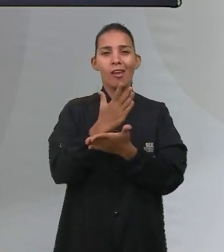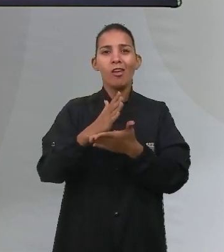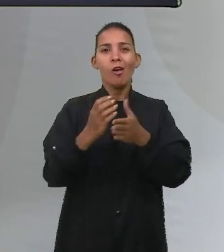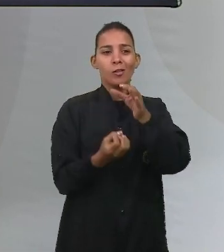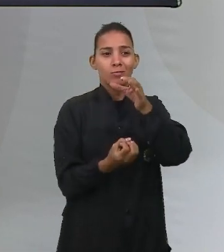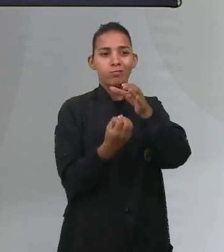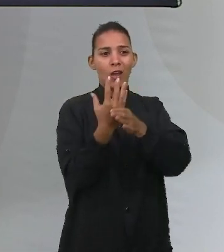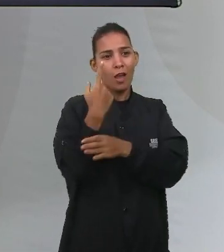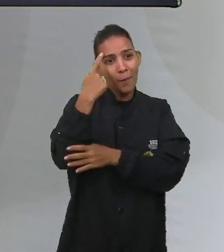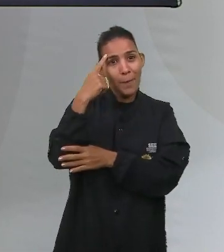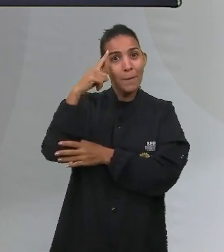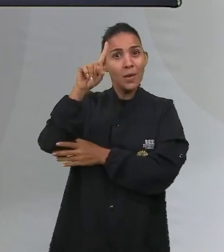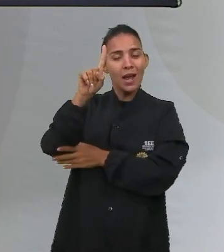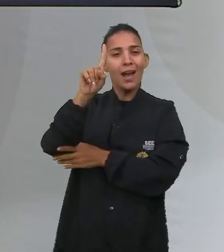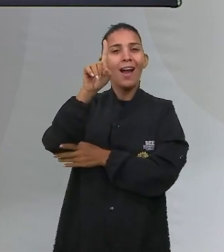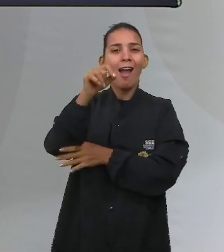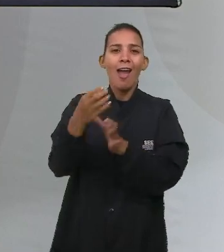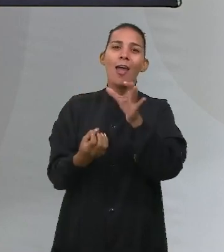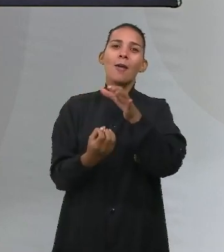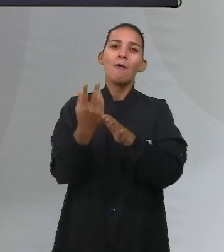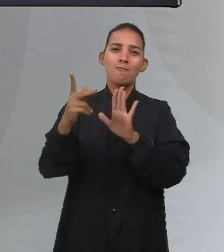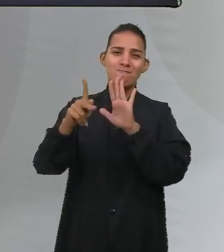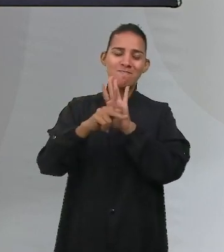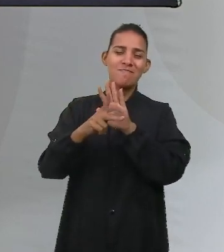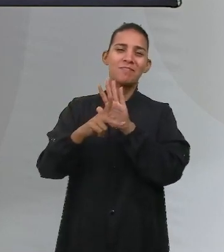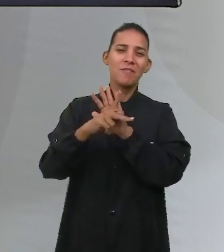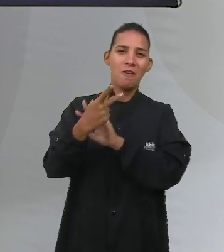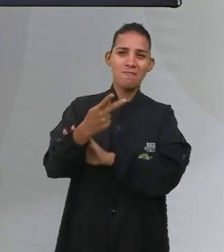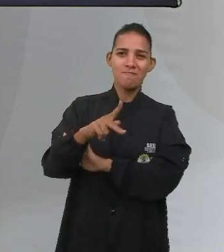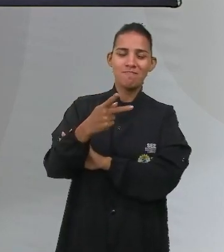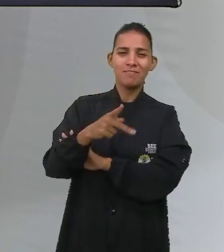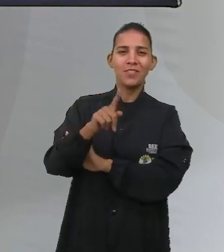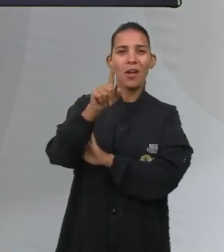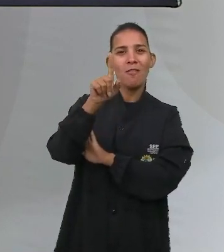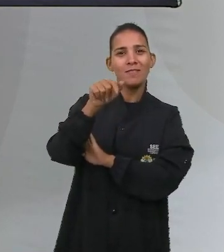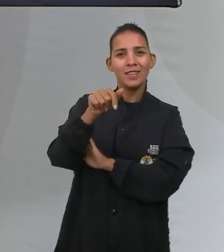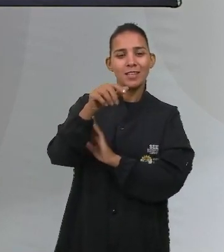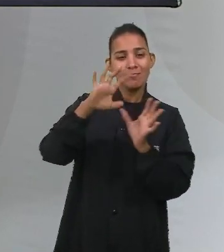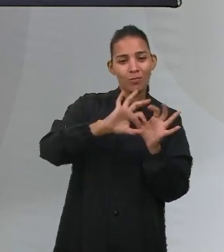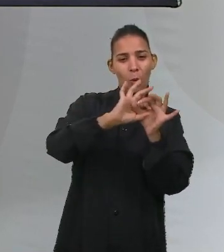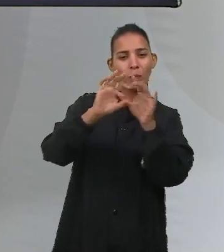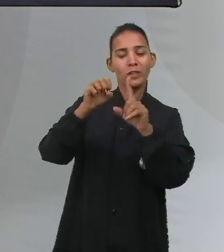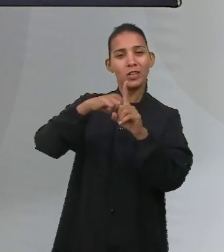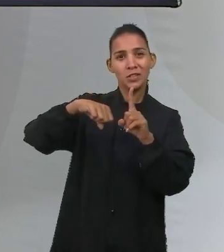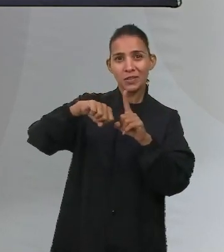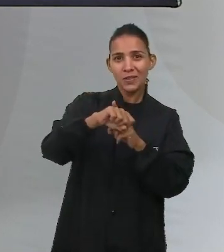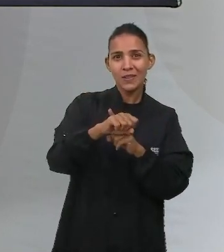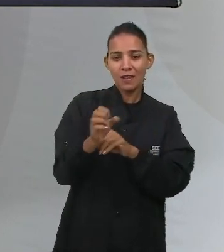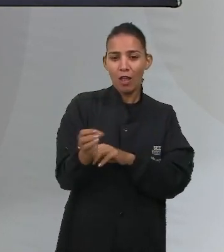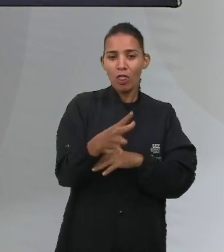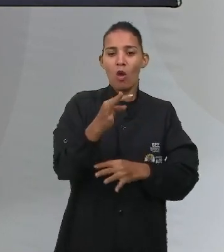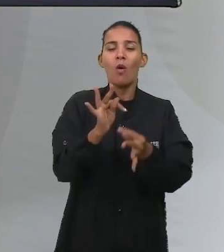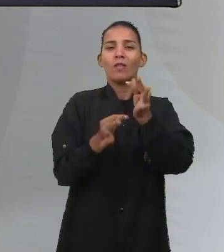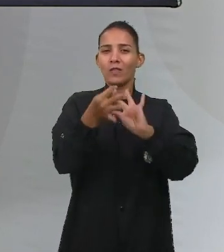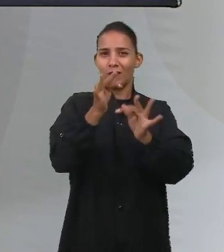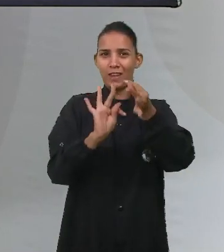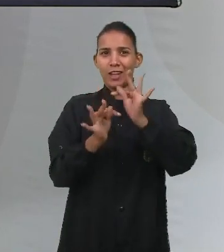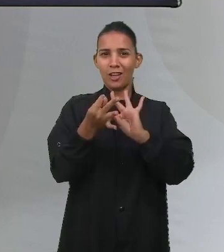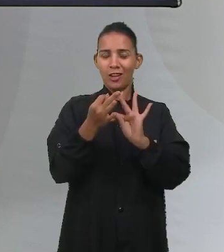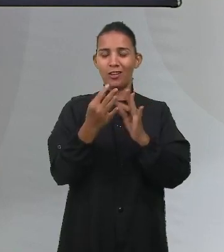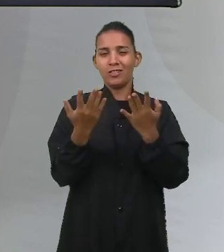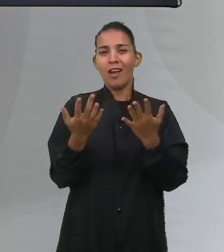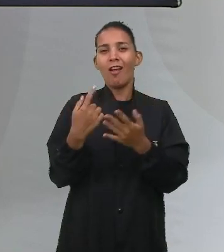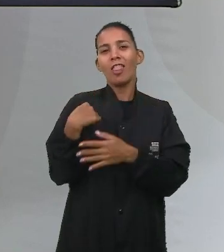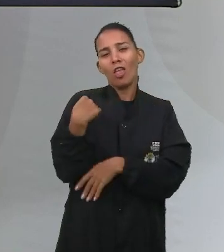inovações tecnológicas que até então vigoram no atual contexto social. Nós sabemos que hoje